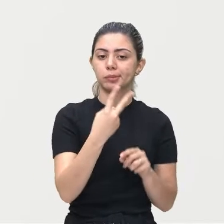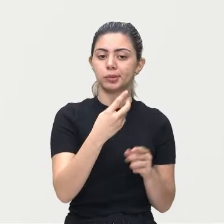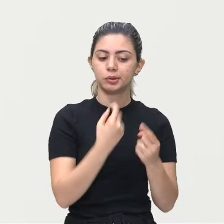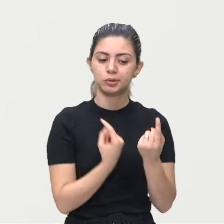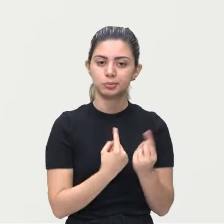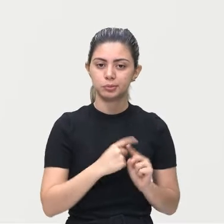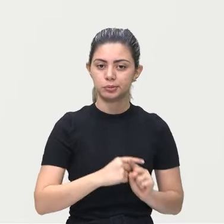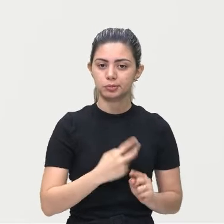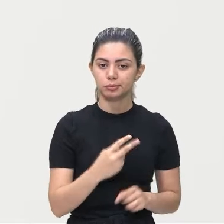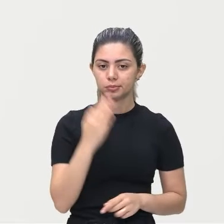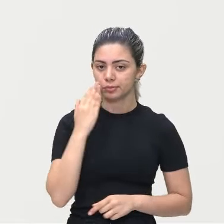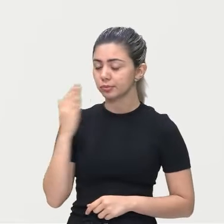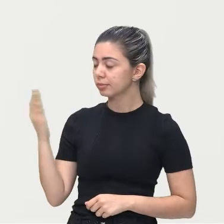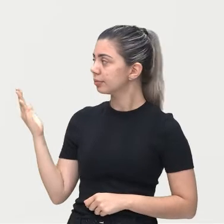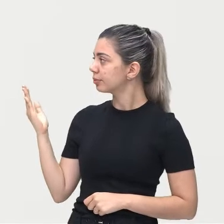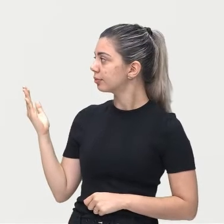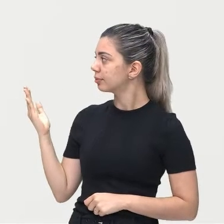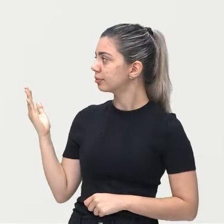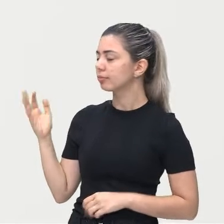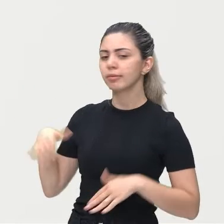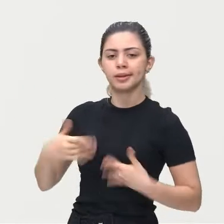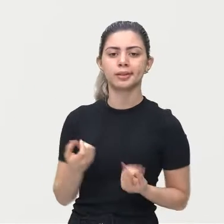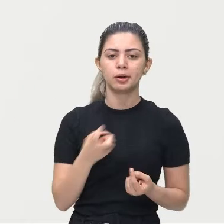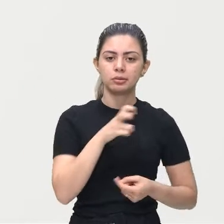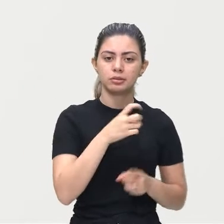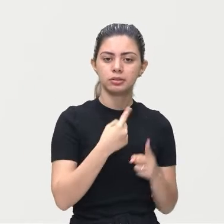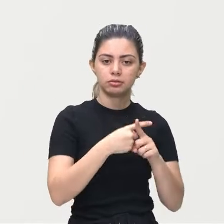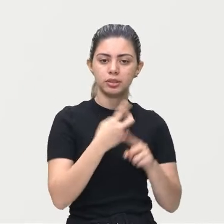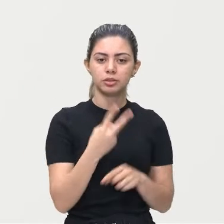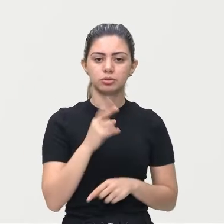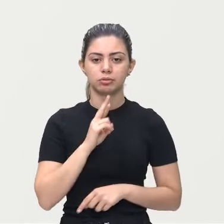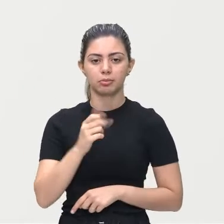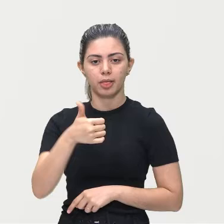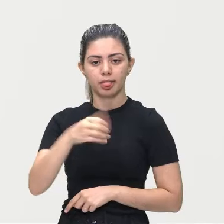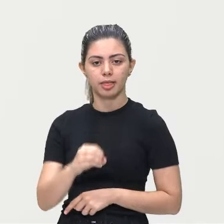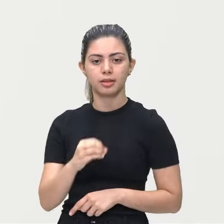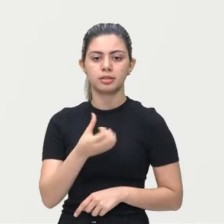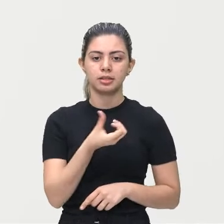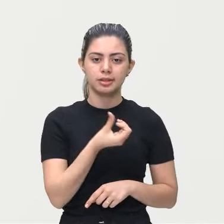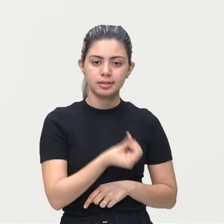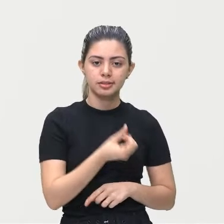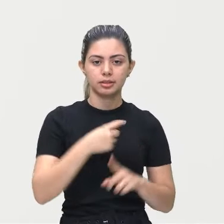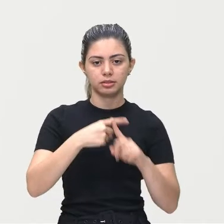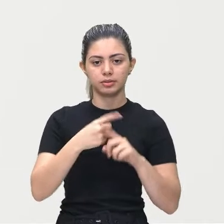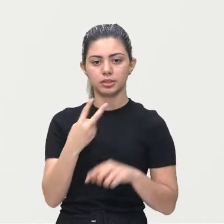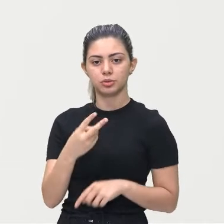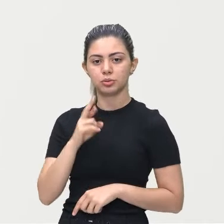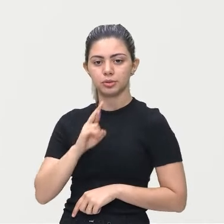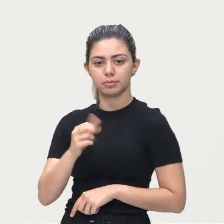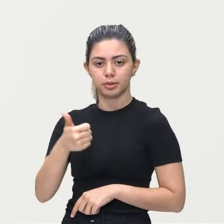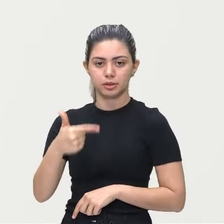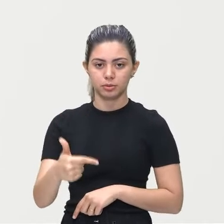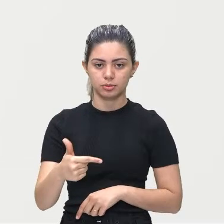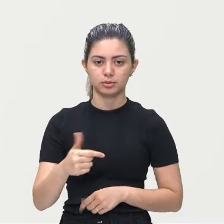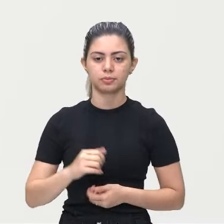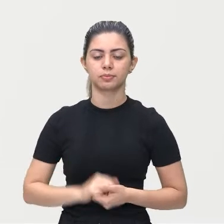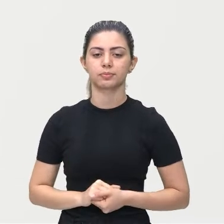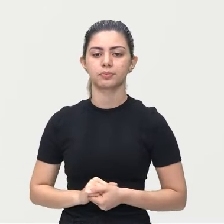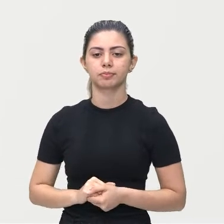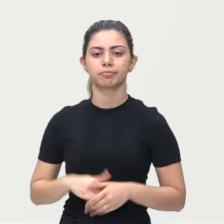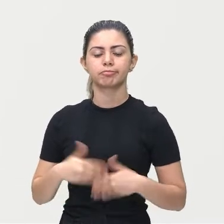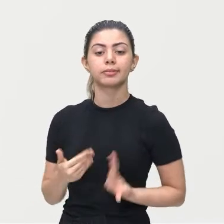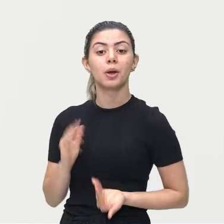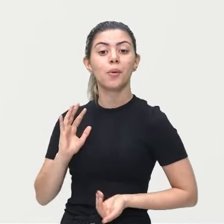por 2. Olha aqui. Então 5 vezes 2 dá 10, 6 vezes 2 dá 12. O sinal repete. Olha o que aconteceu,